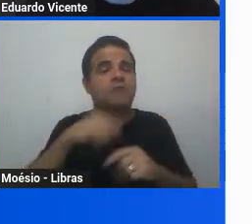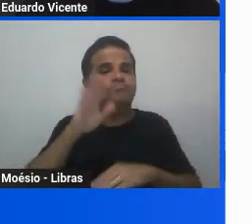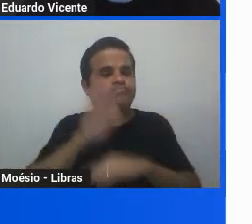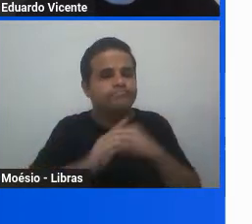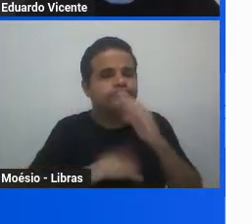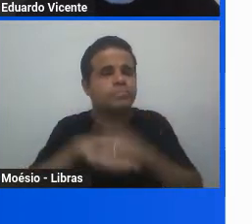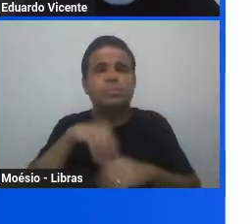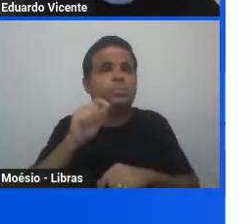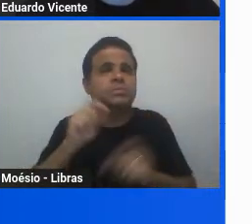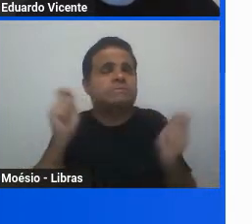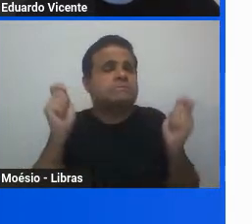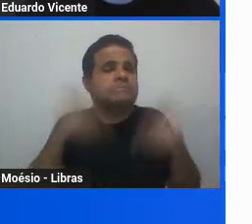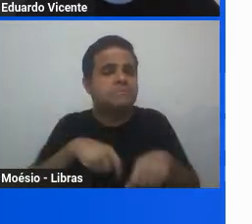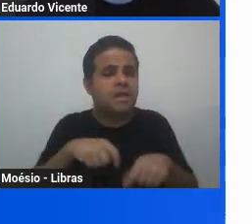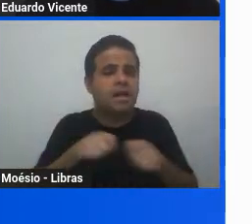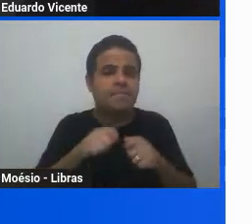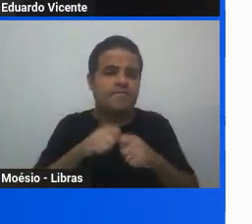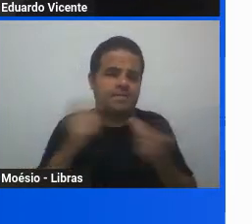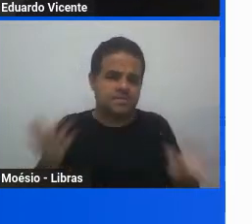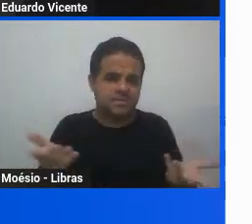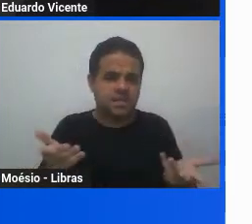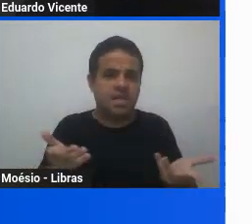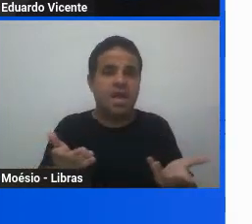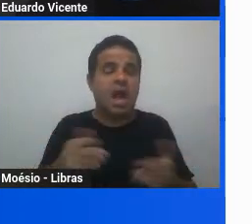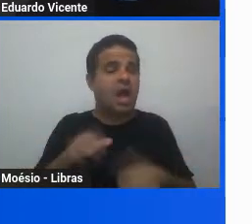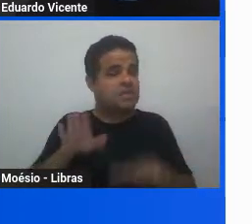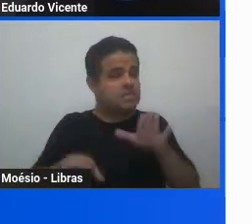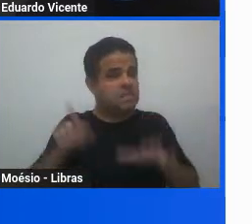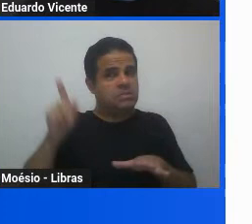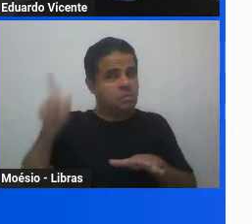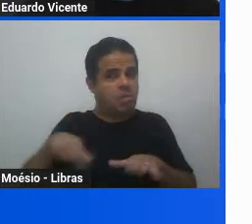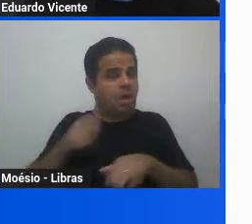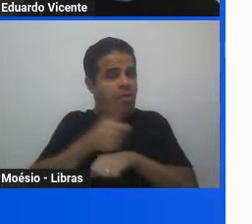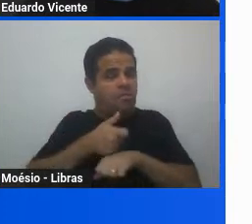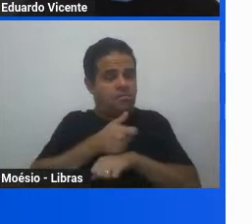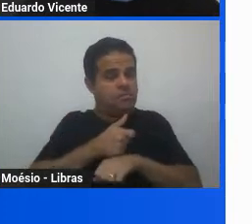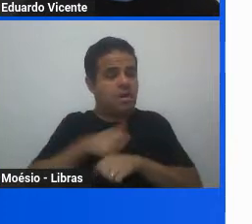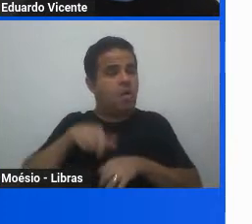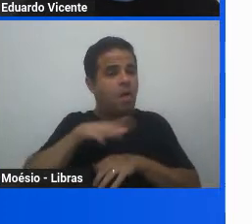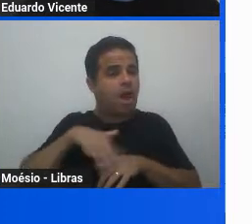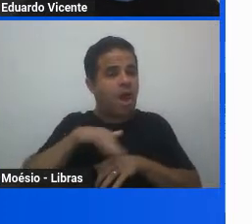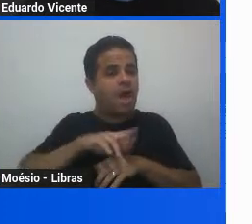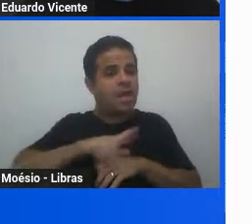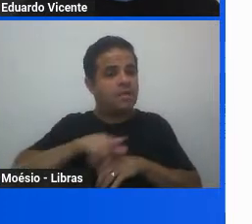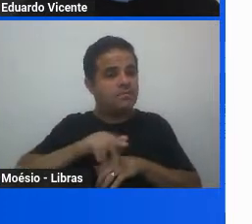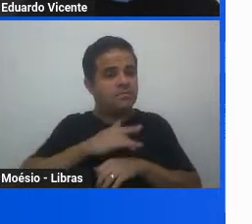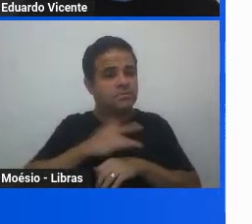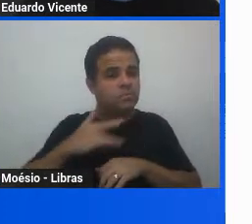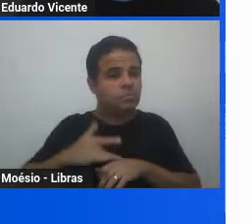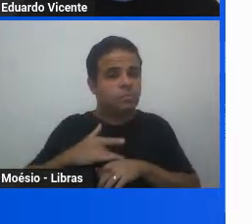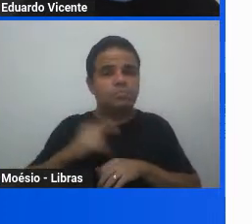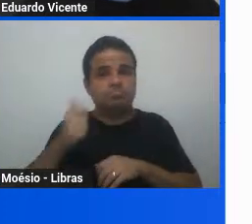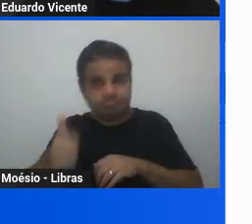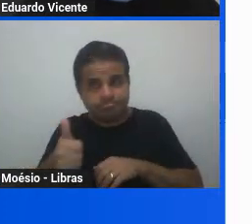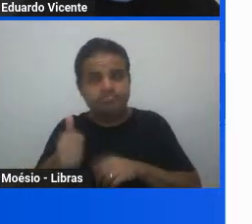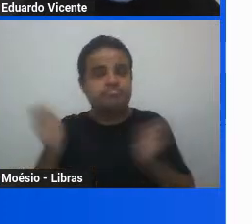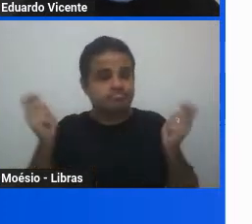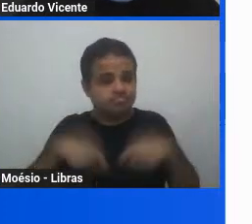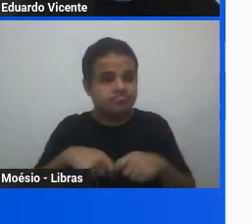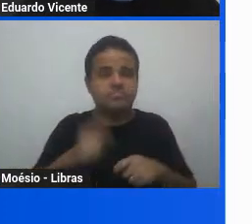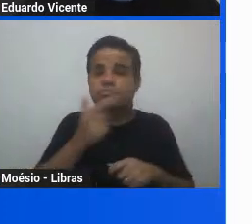que é possível fazer, sim, mesmo não sendo um profissional, né, da área da saúde, mas sendo um leigo, e conseguir